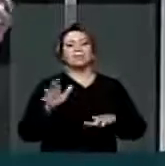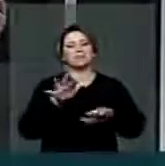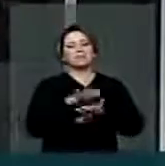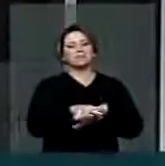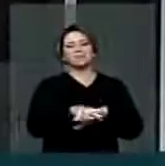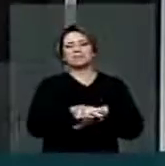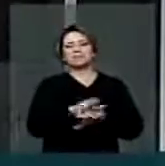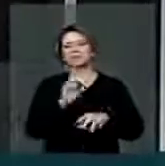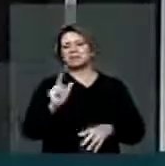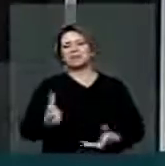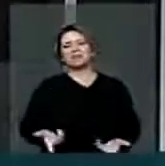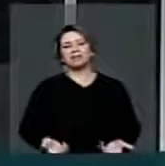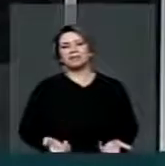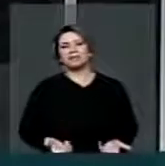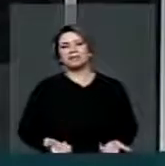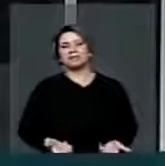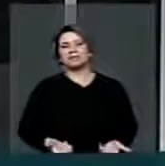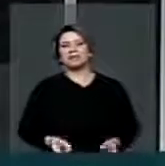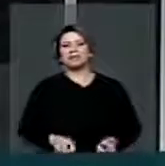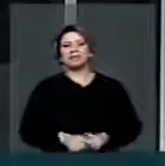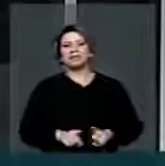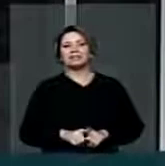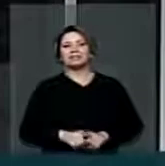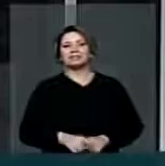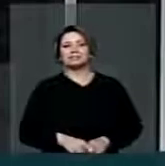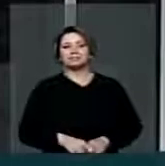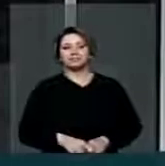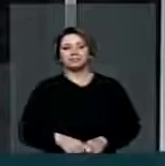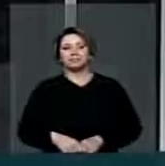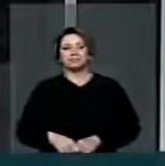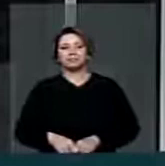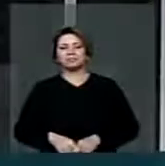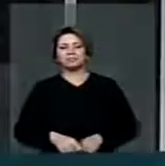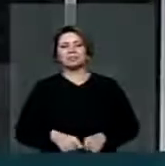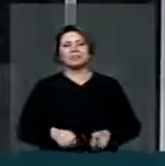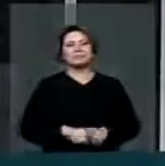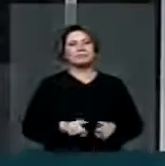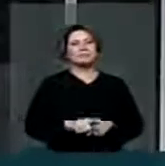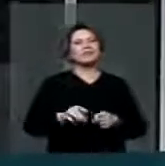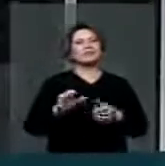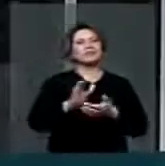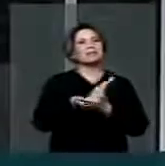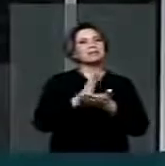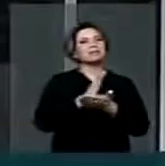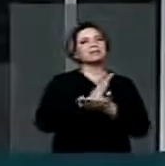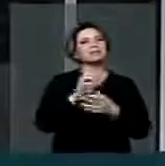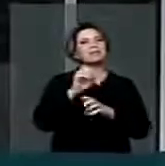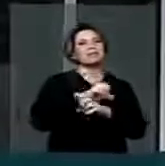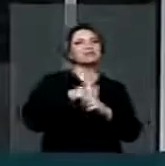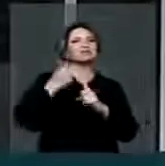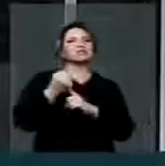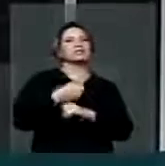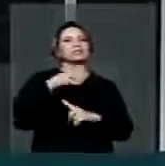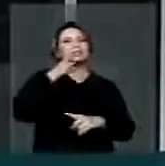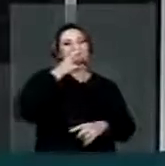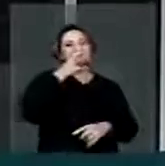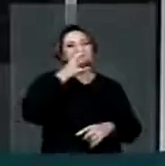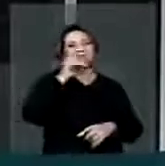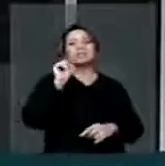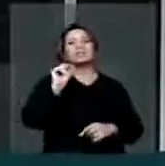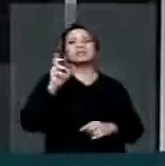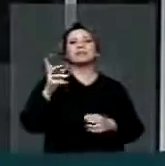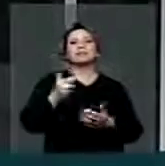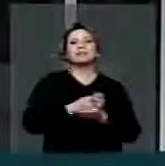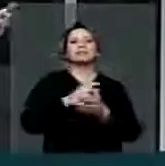pelo contrário, ele é um sistema onde parte da sociedade sempre será enxergada